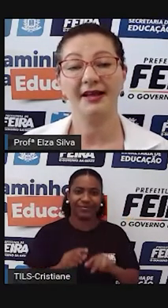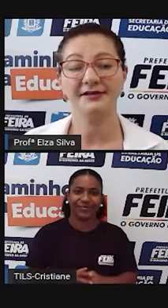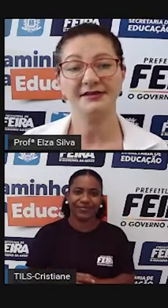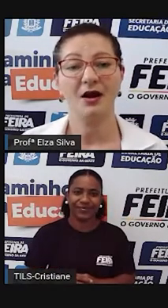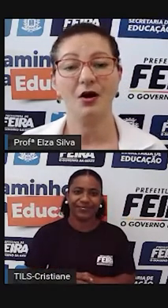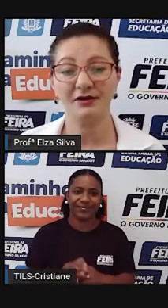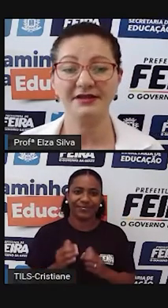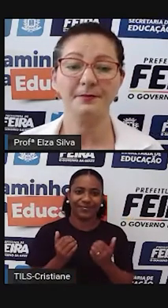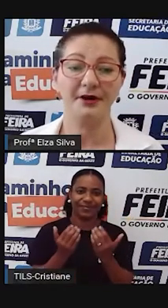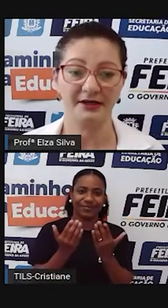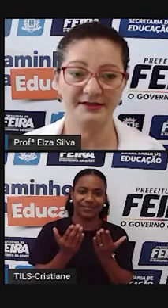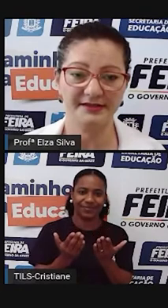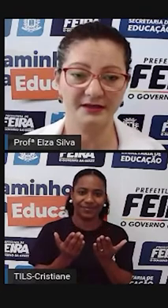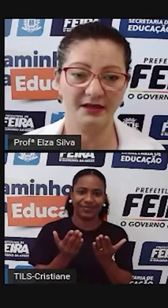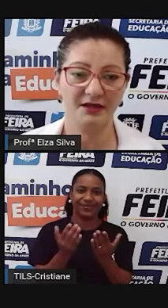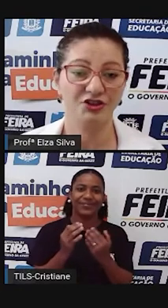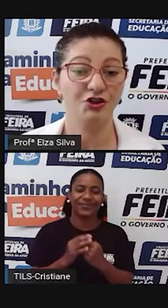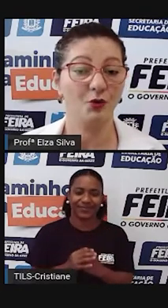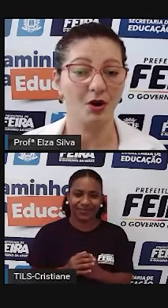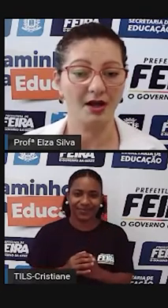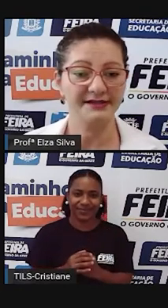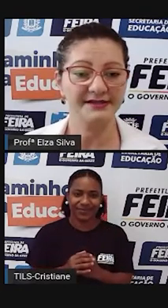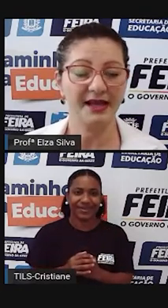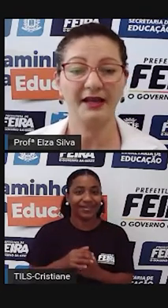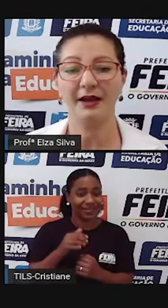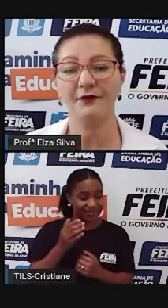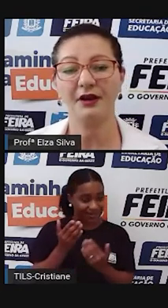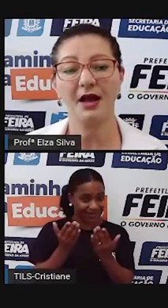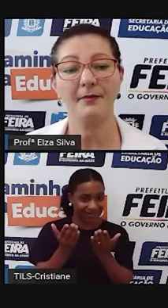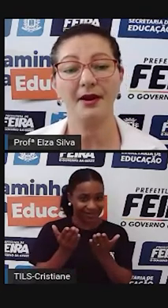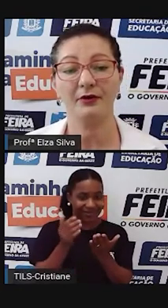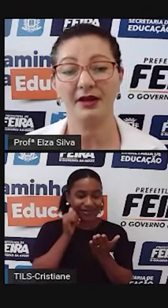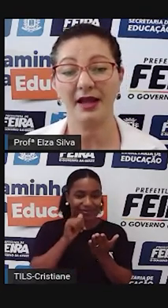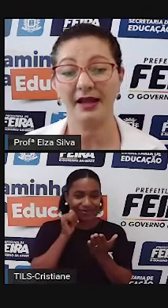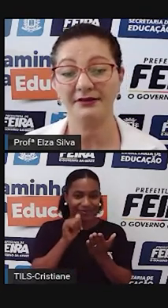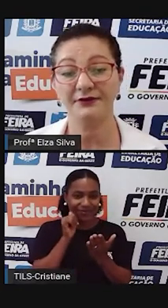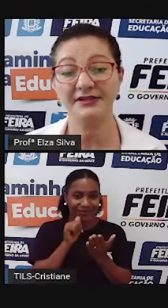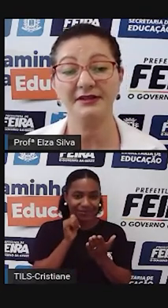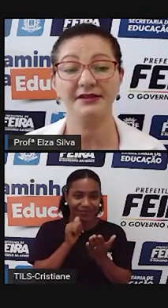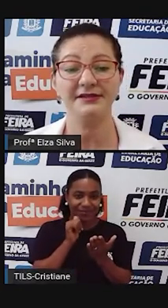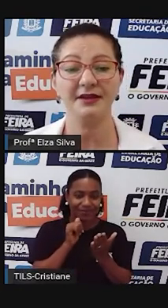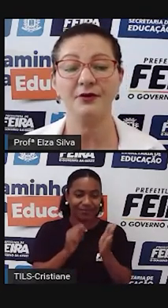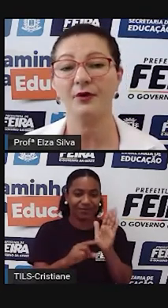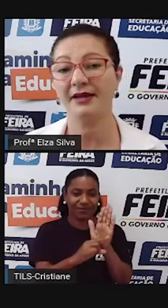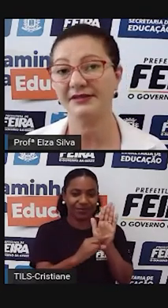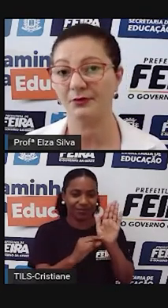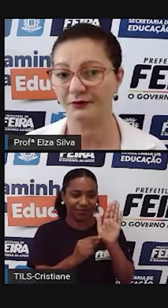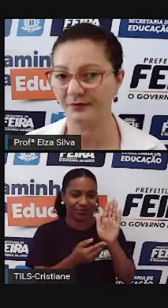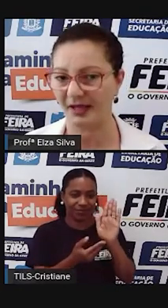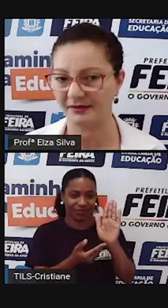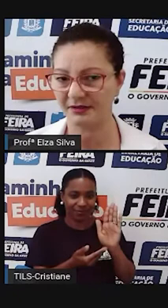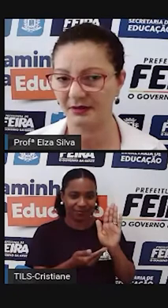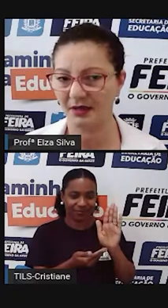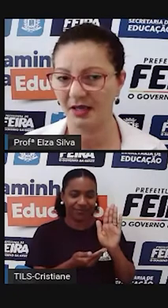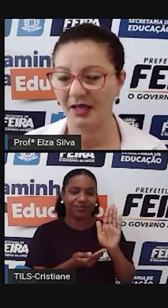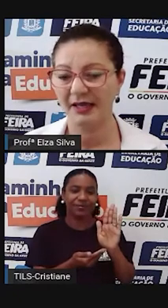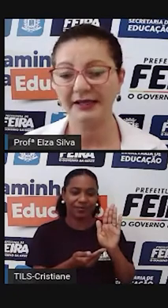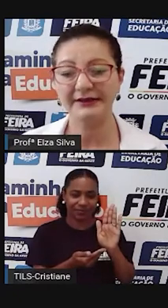She is Rosa Parks. She was an African-American activist in the Civil Rights